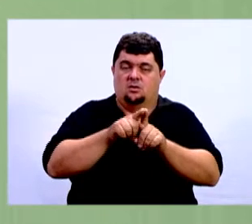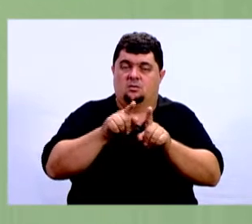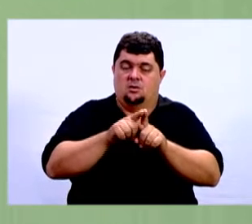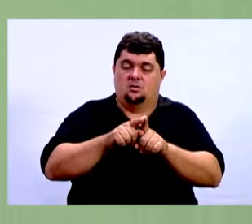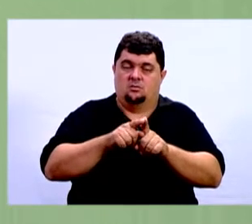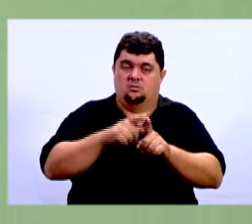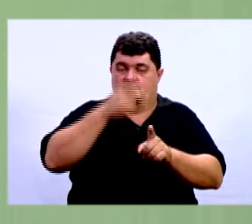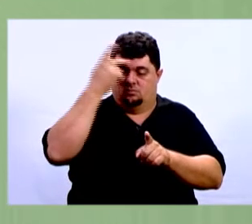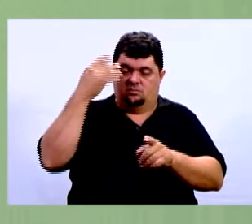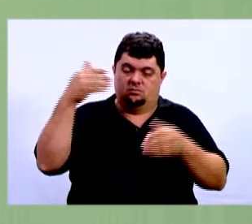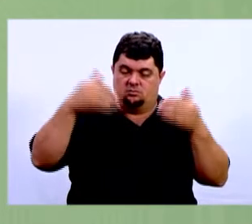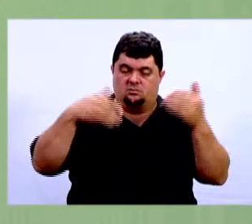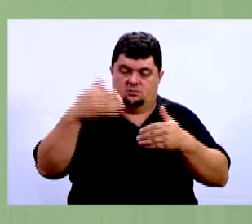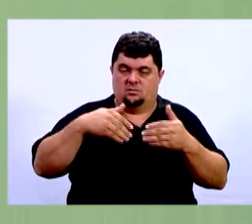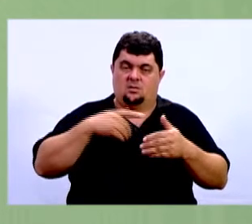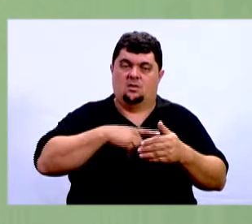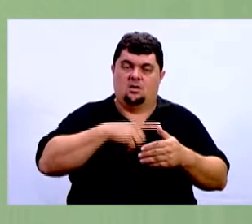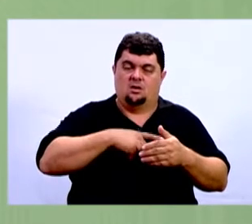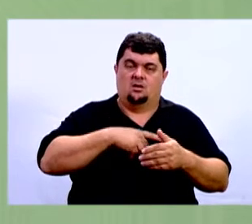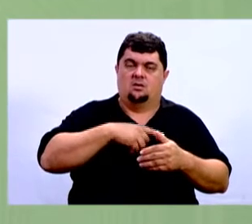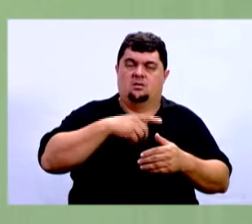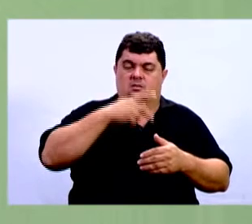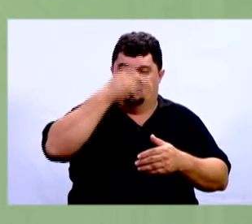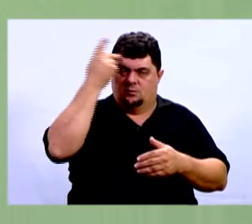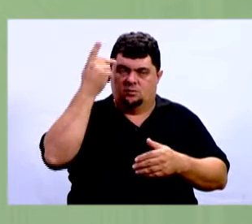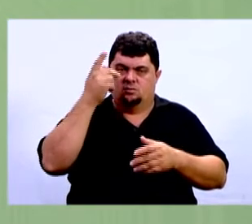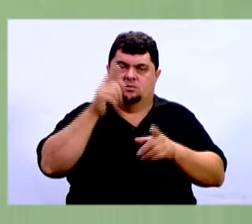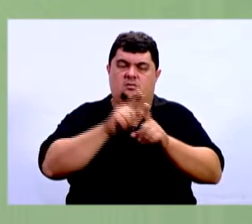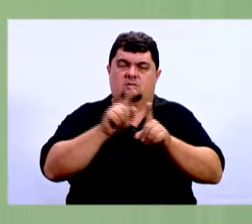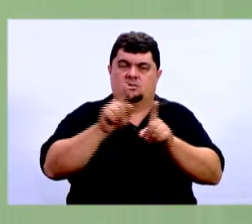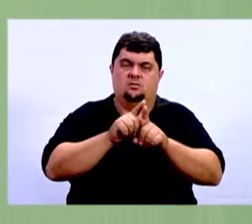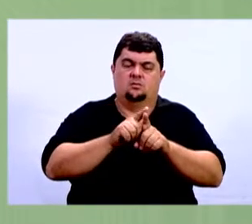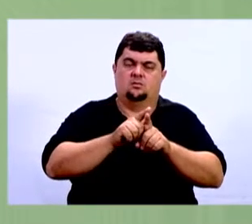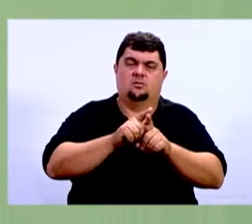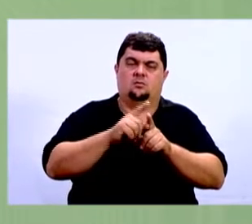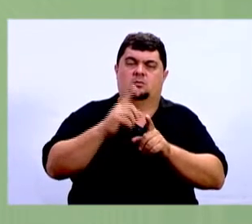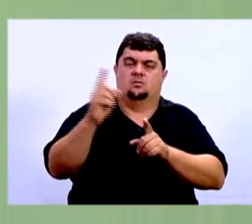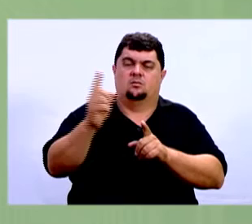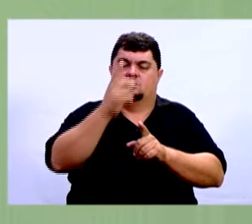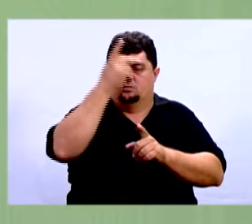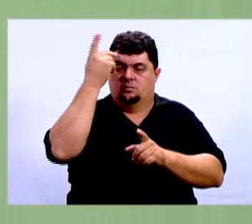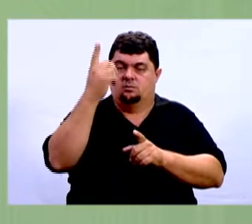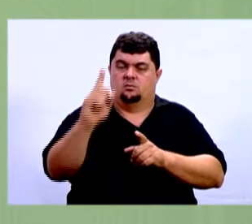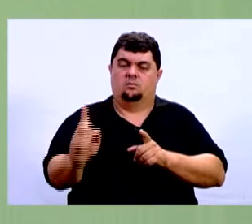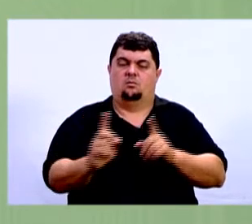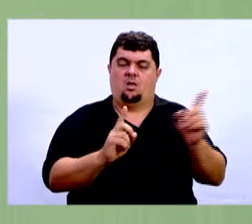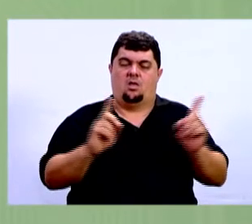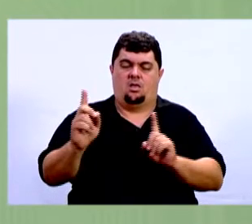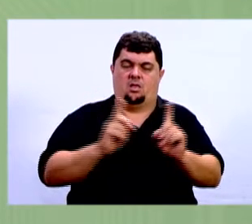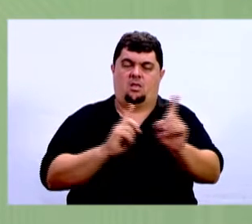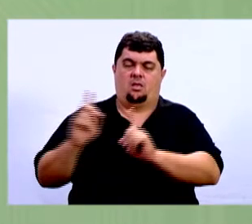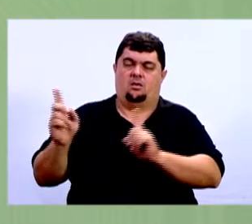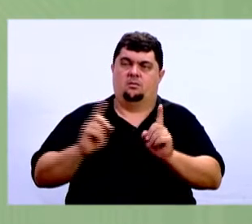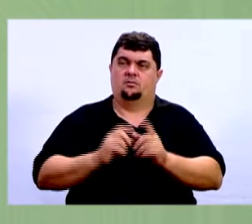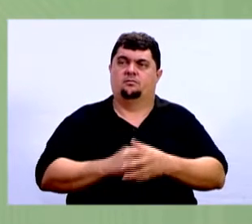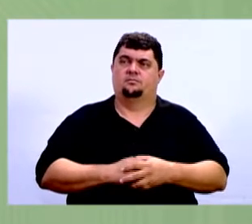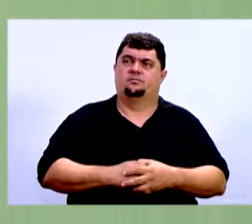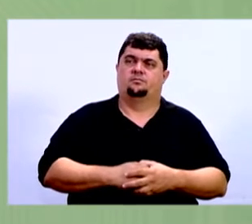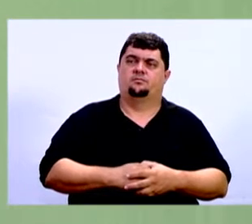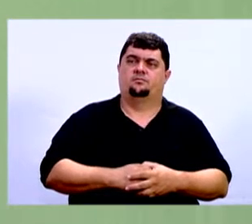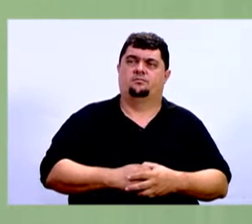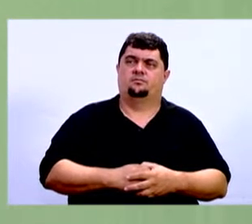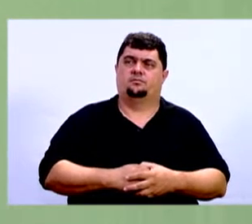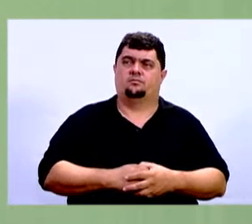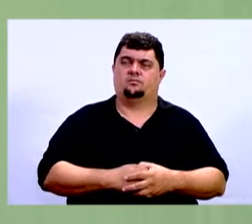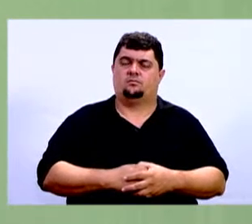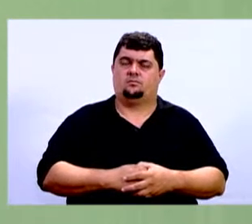né, contam com o envolvimento do pesquisador e o objeto da pesquisa. Esse é um modelo. Para quem tem interesse em fazer